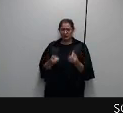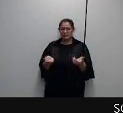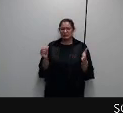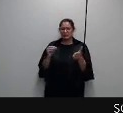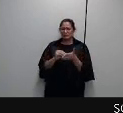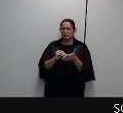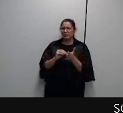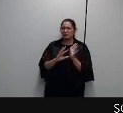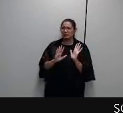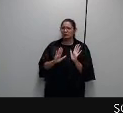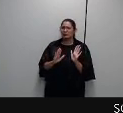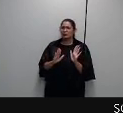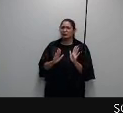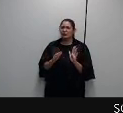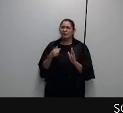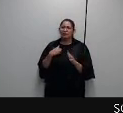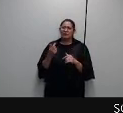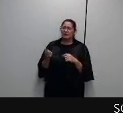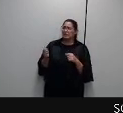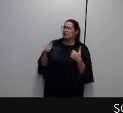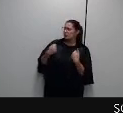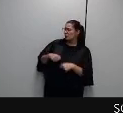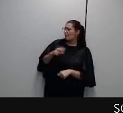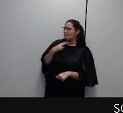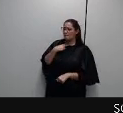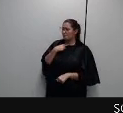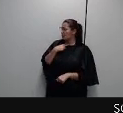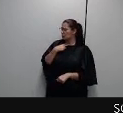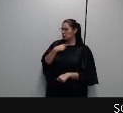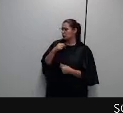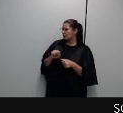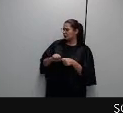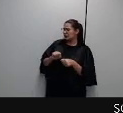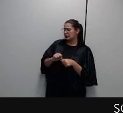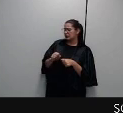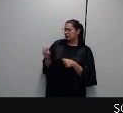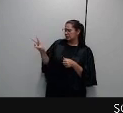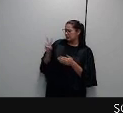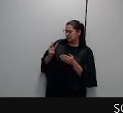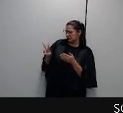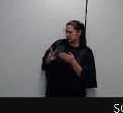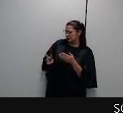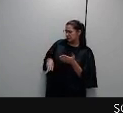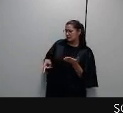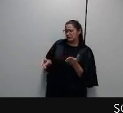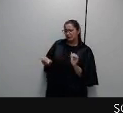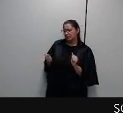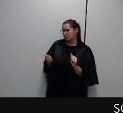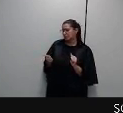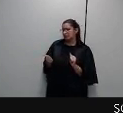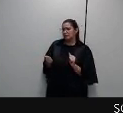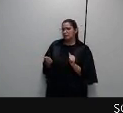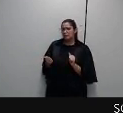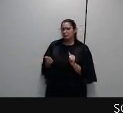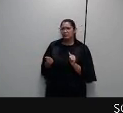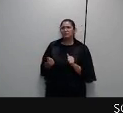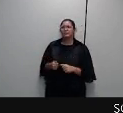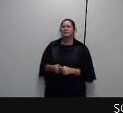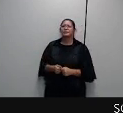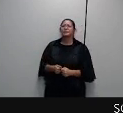eu não posso fazer esse exame eu acho que até a colocação constato assim né a recolocação está bem defesa não